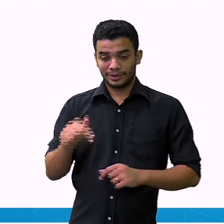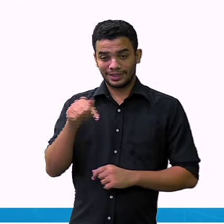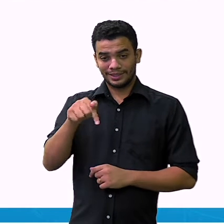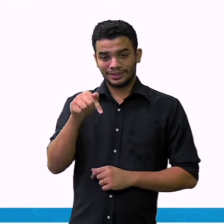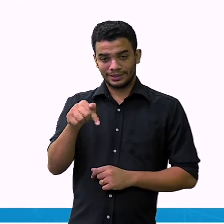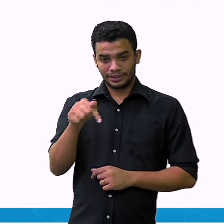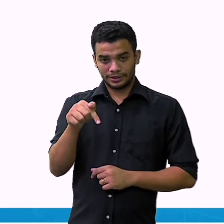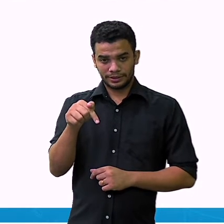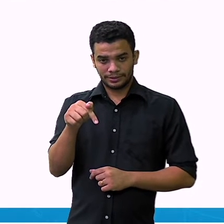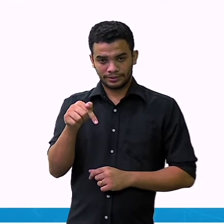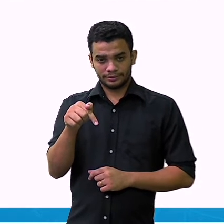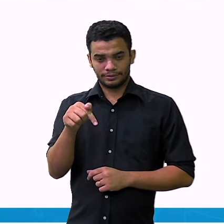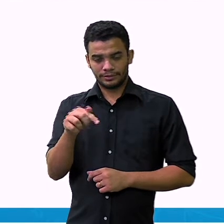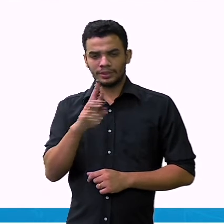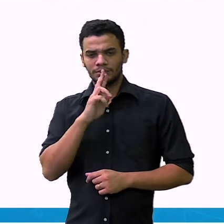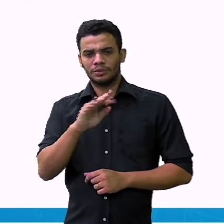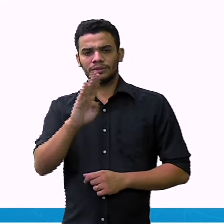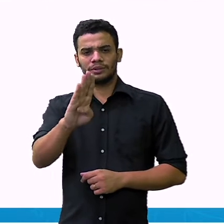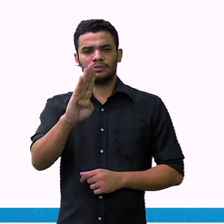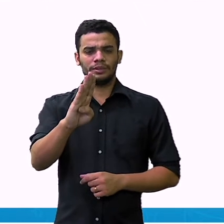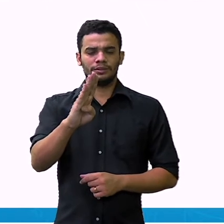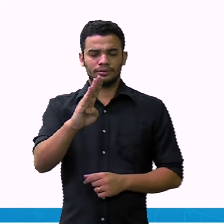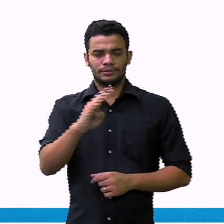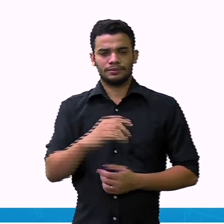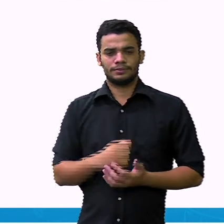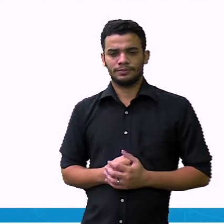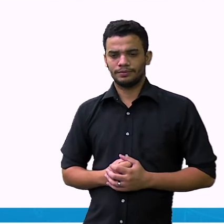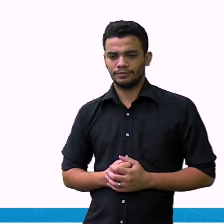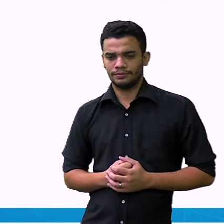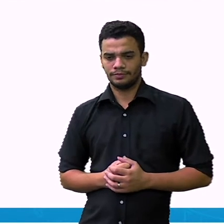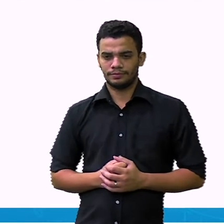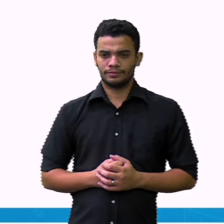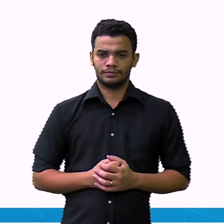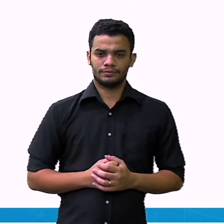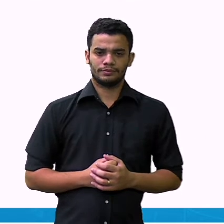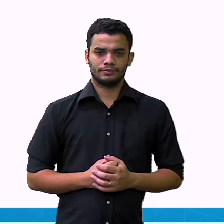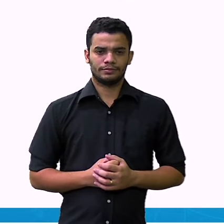vamos marcar a alternativa B.